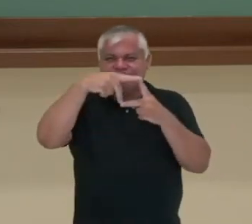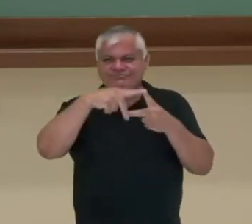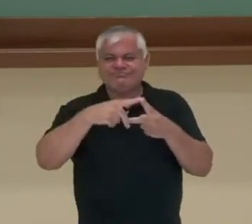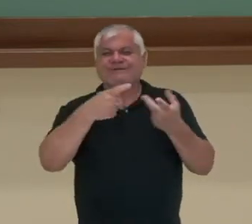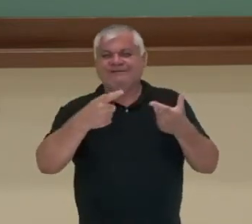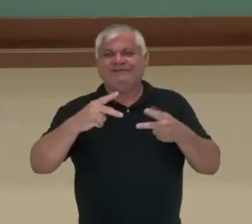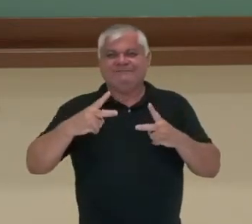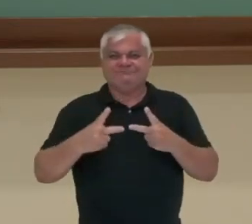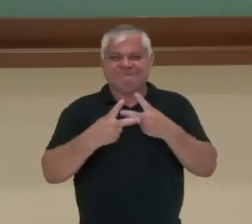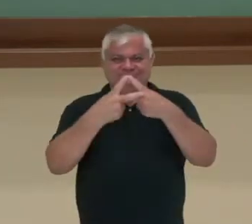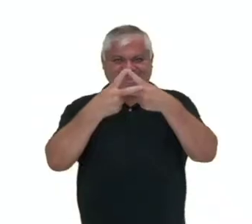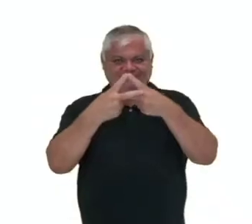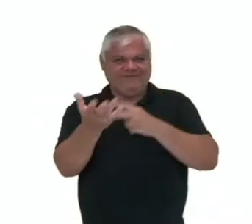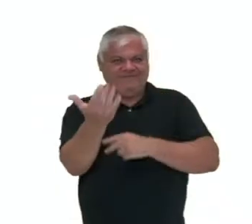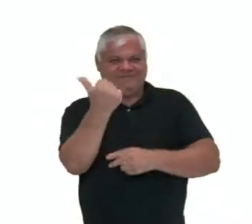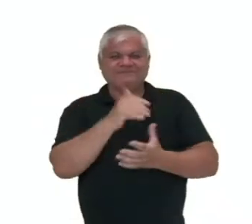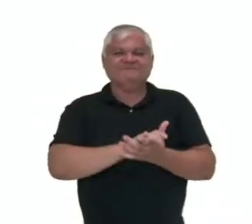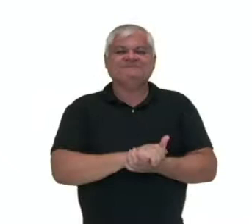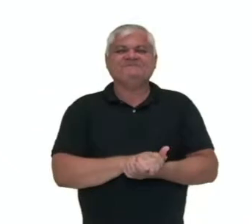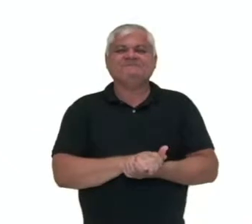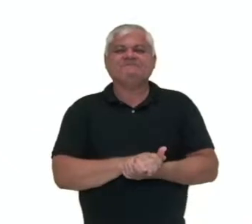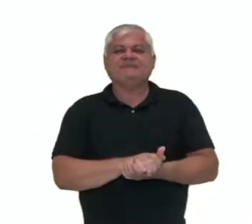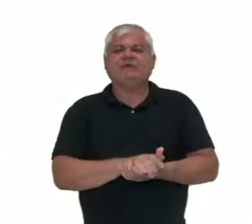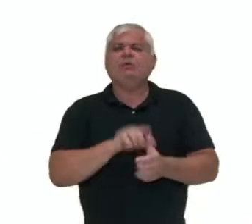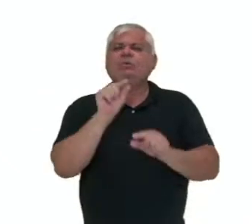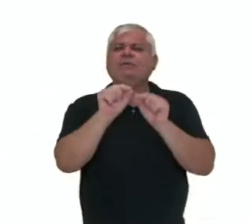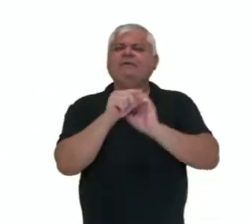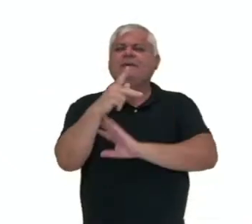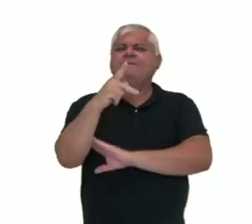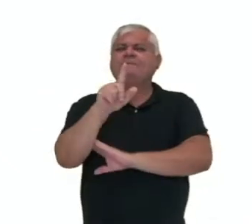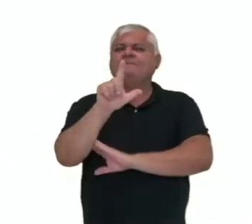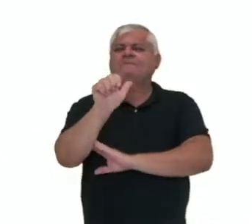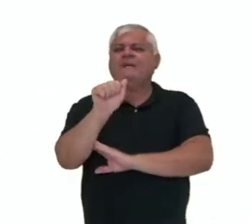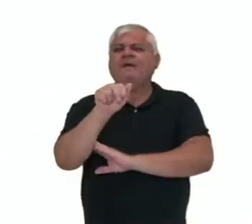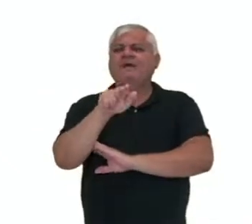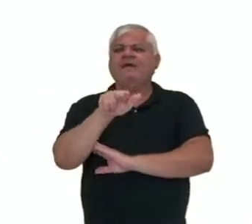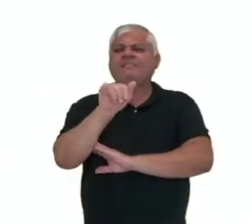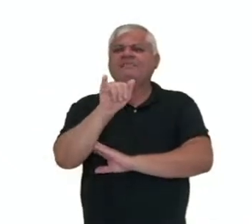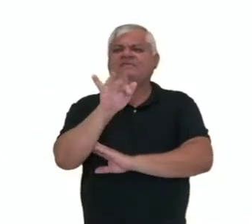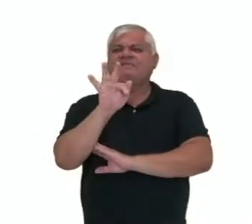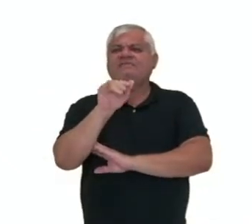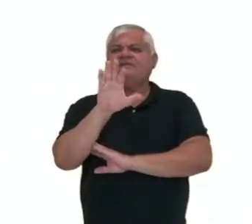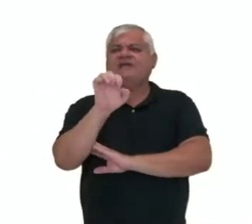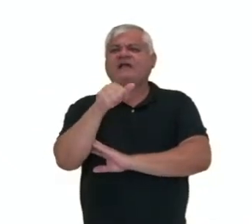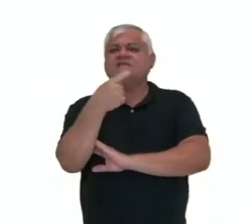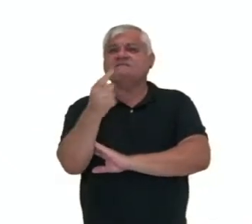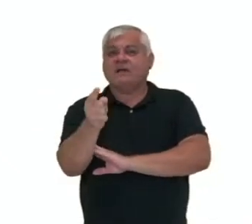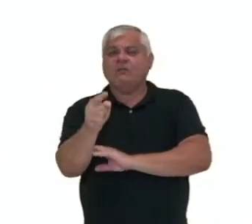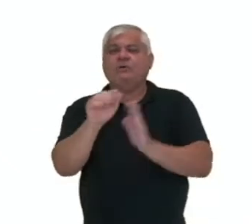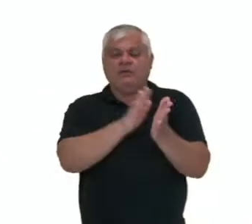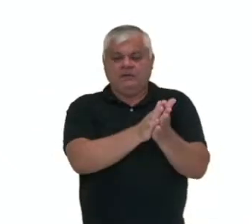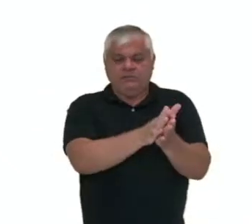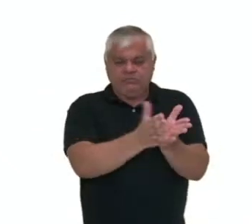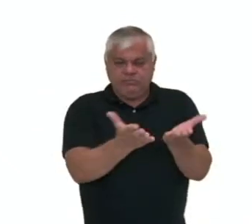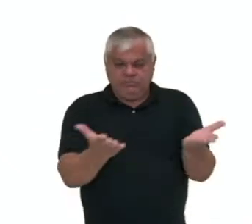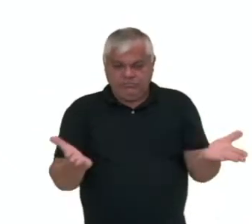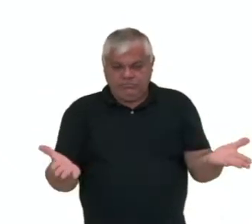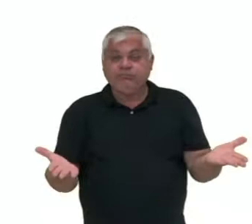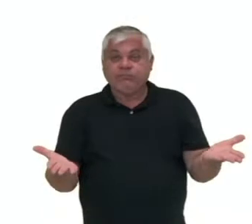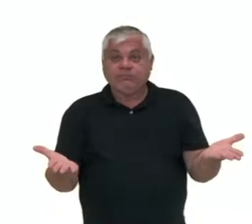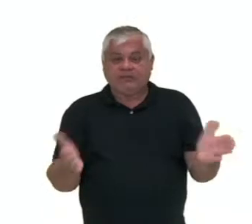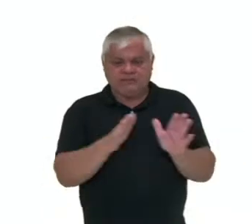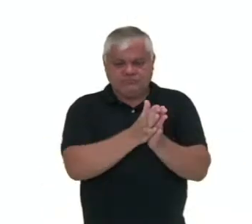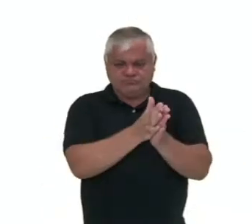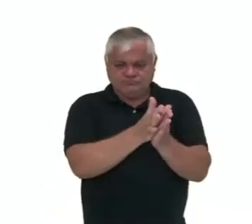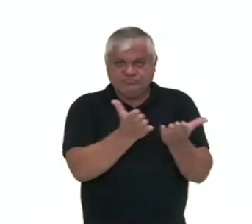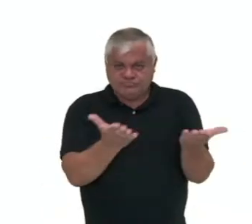lá? Então aqui, o que é planificação? É pegar algo e tornar plano, tá?